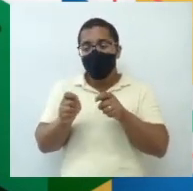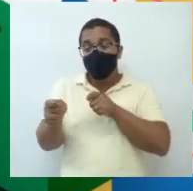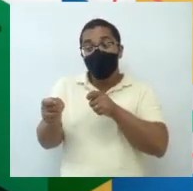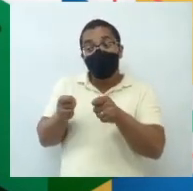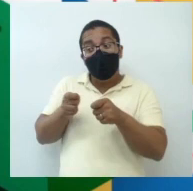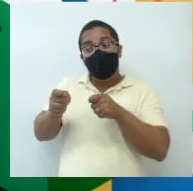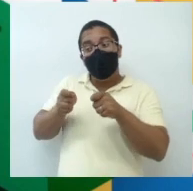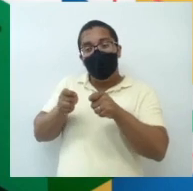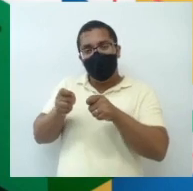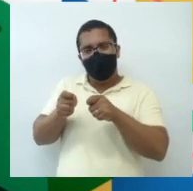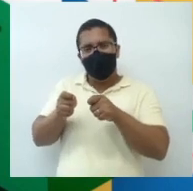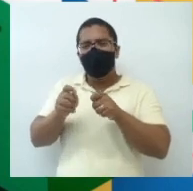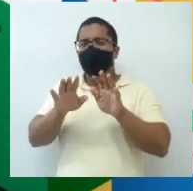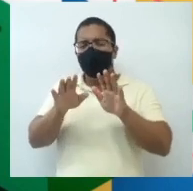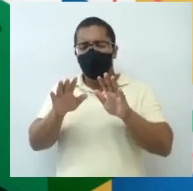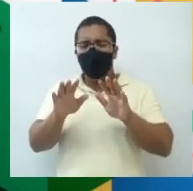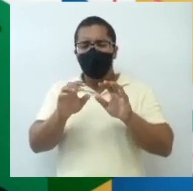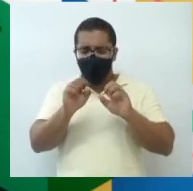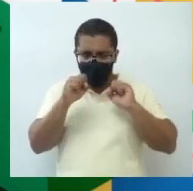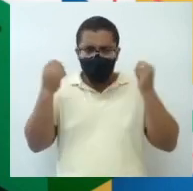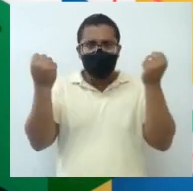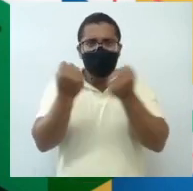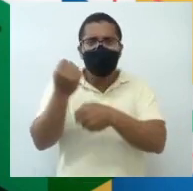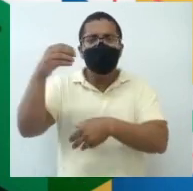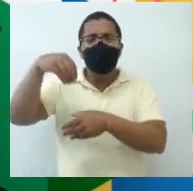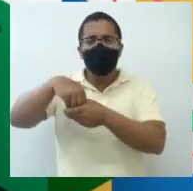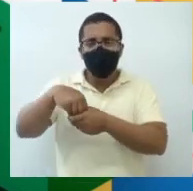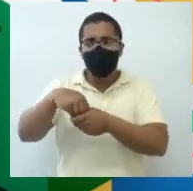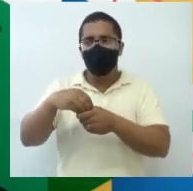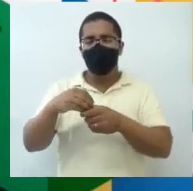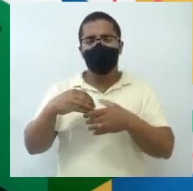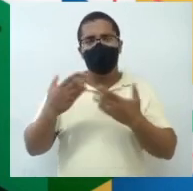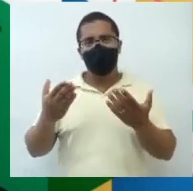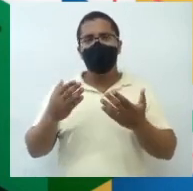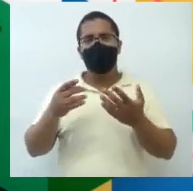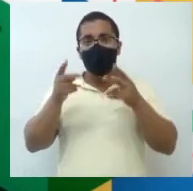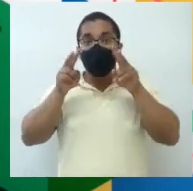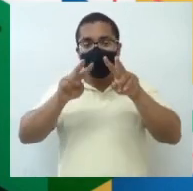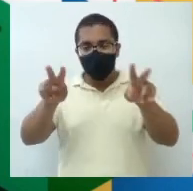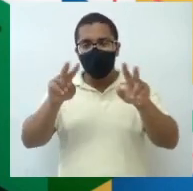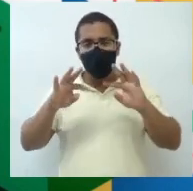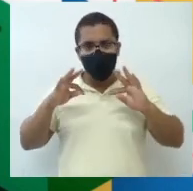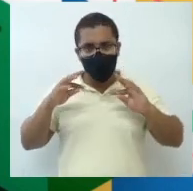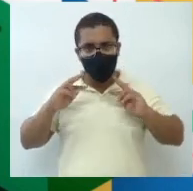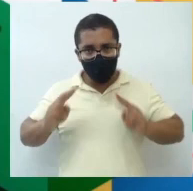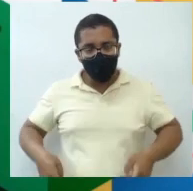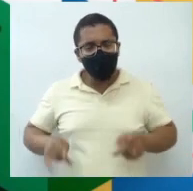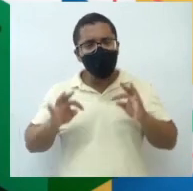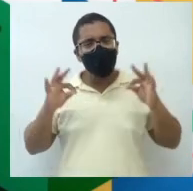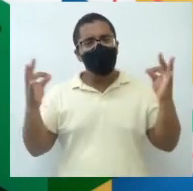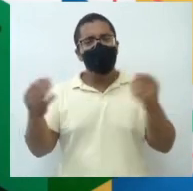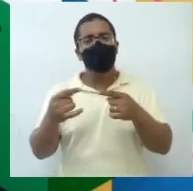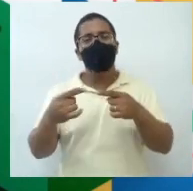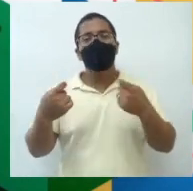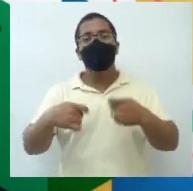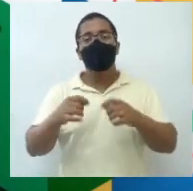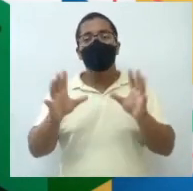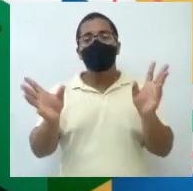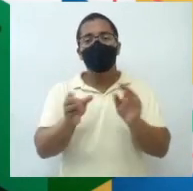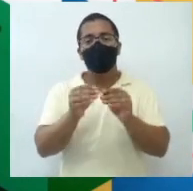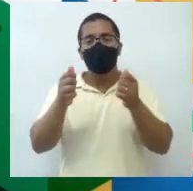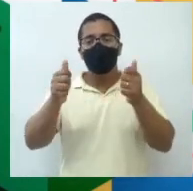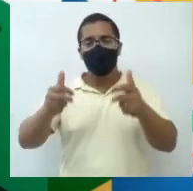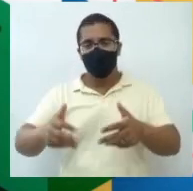dentro da sociedade algo forte dentro da visão humana ele traz agora o seguinte conceito